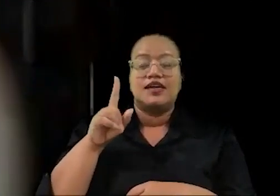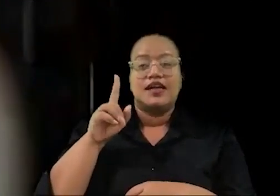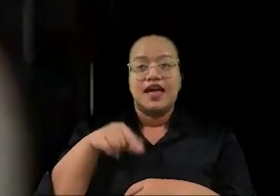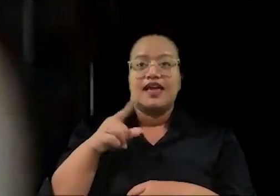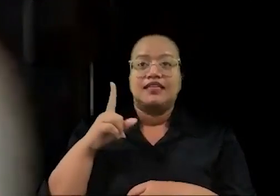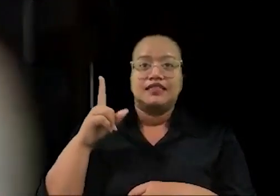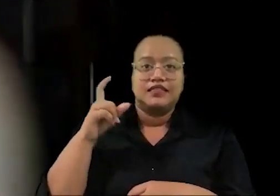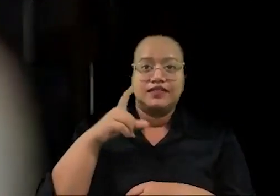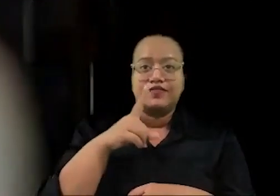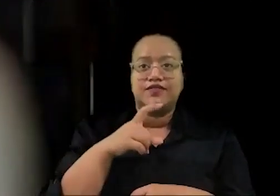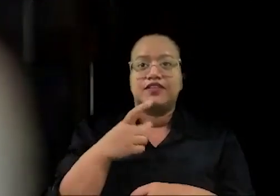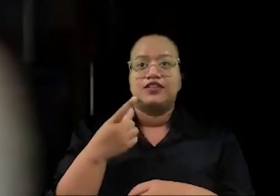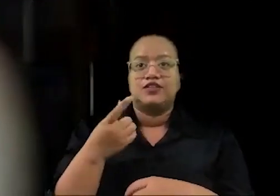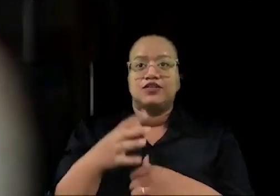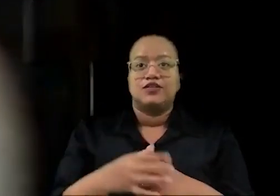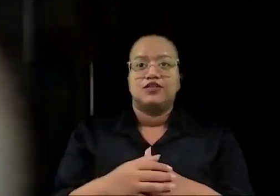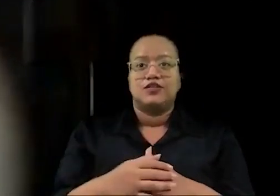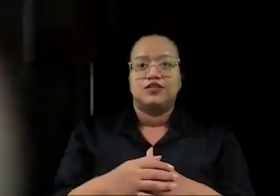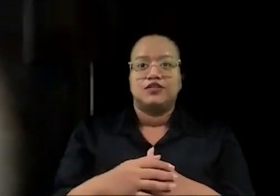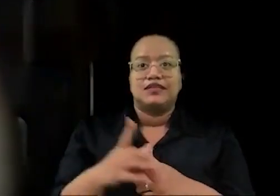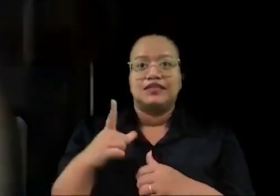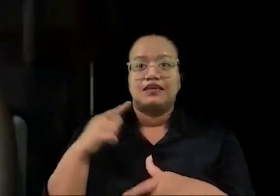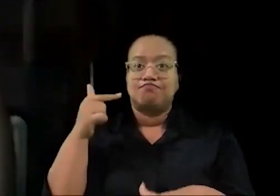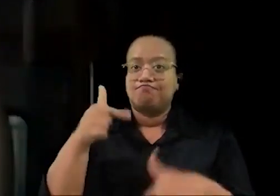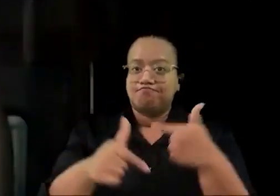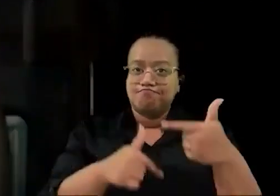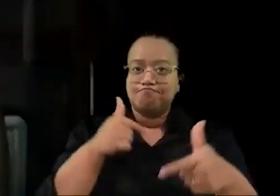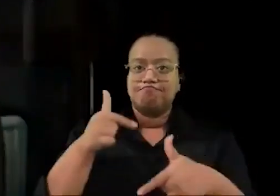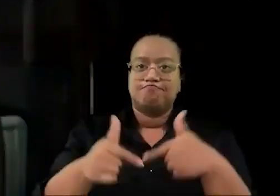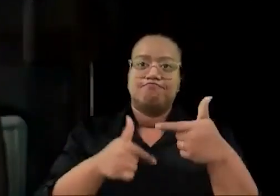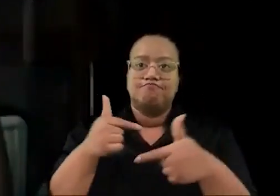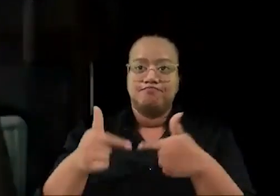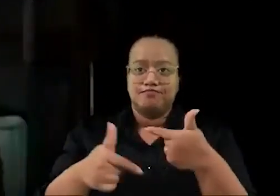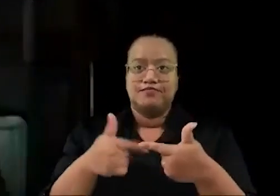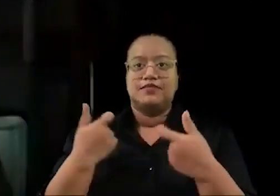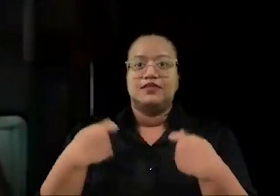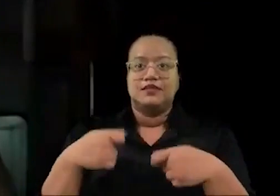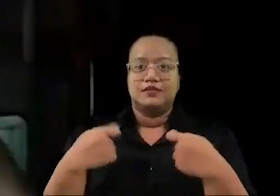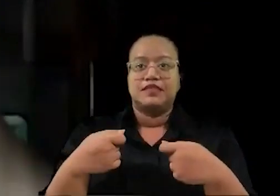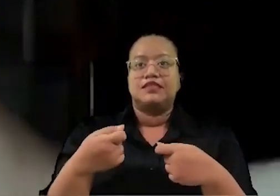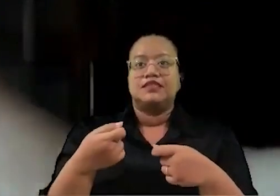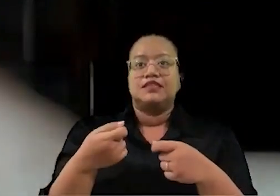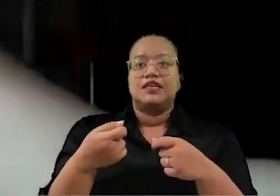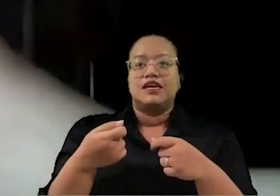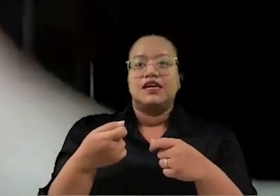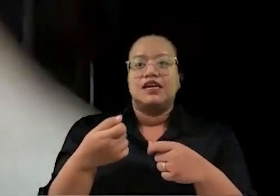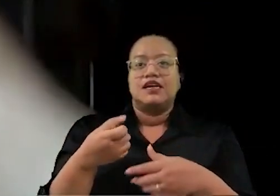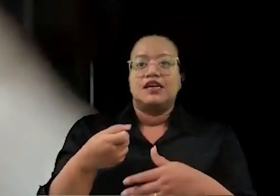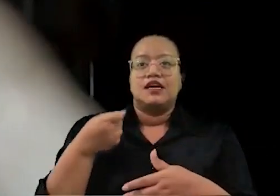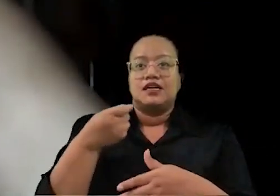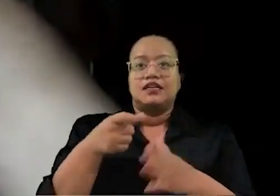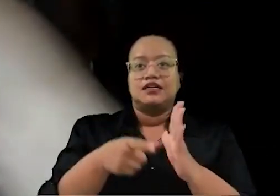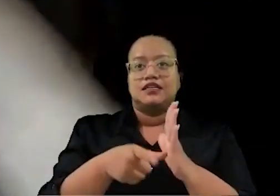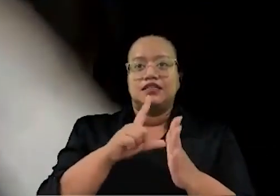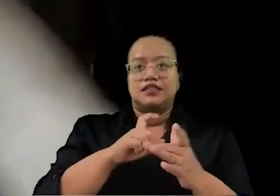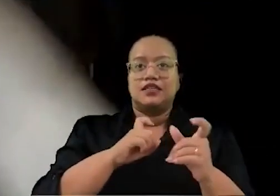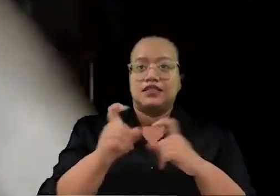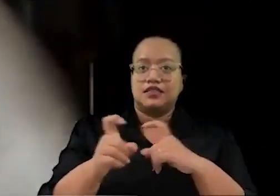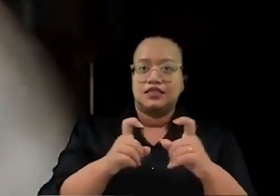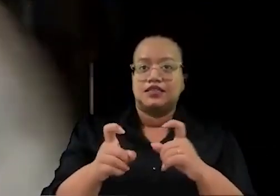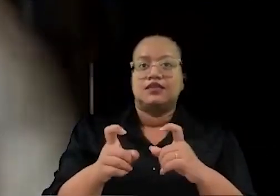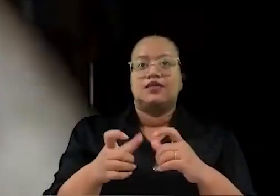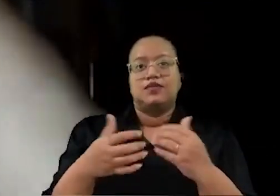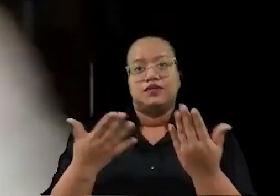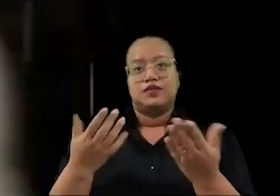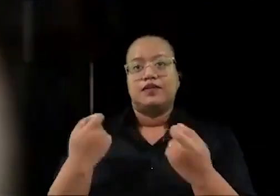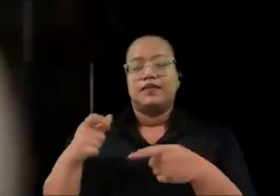e claro que a gente tem que apresentar posicionamentos antes da sessão. Pois não,